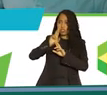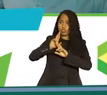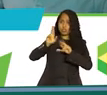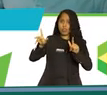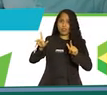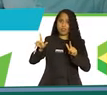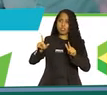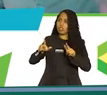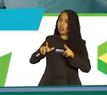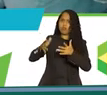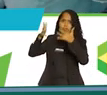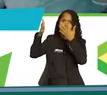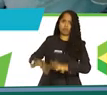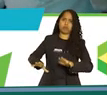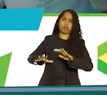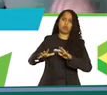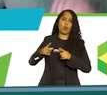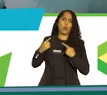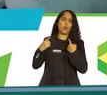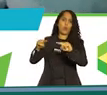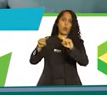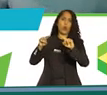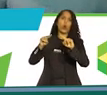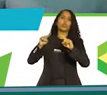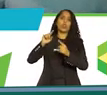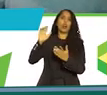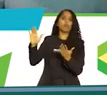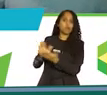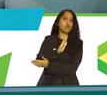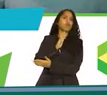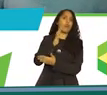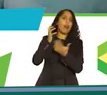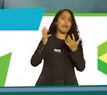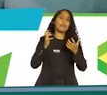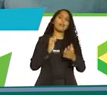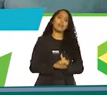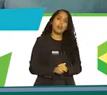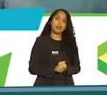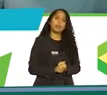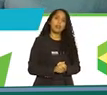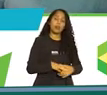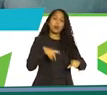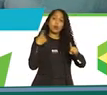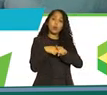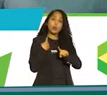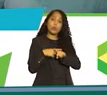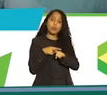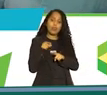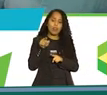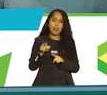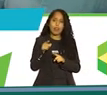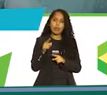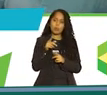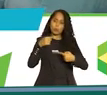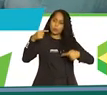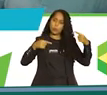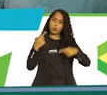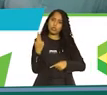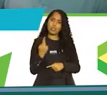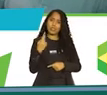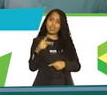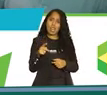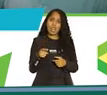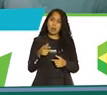faz política para sustentar uma agenda de gestão inovadora. Ele faz a política agora